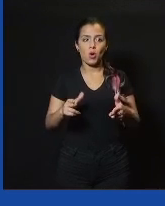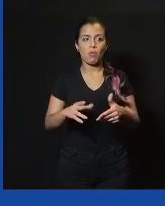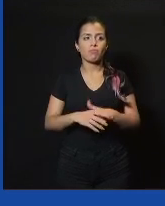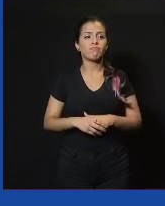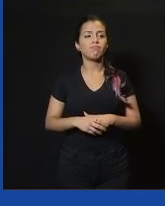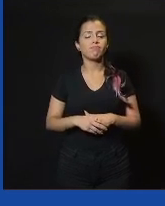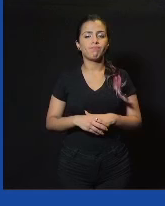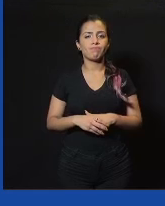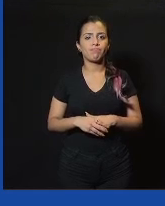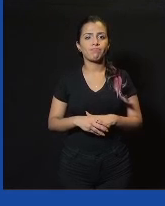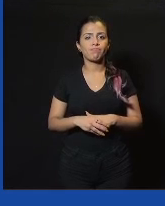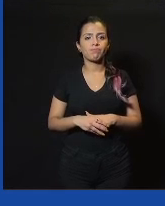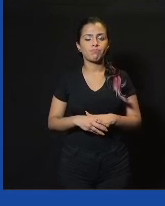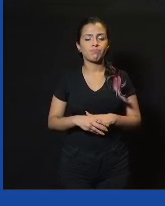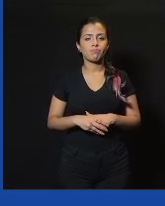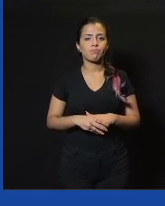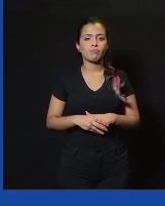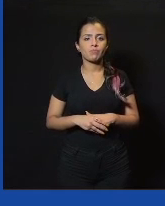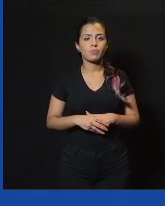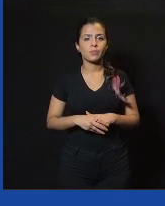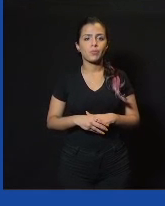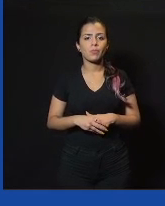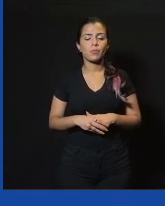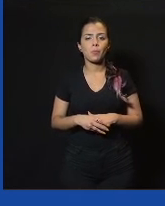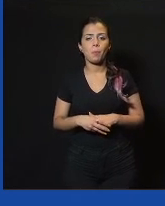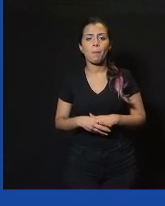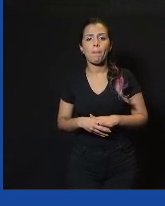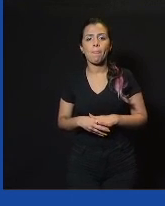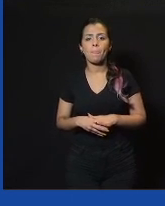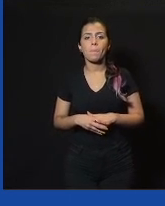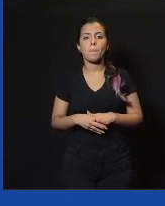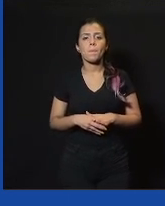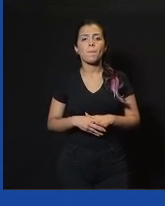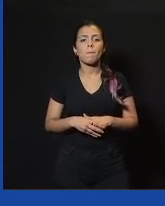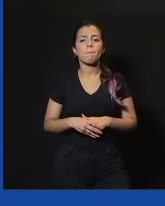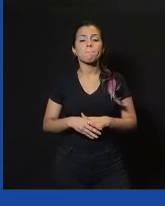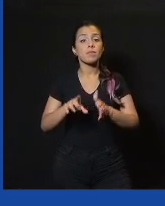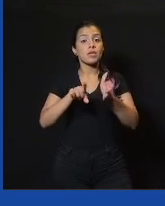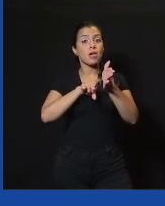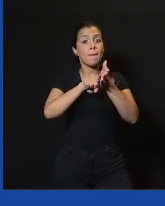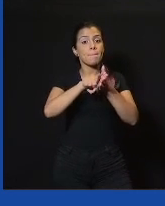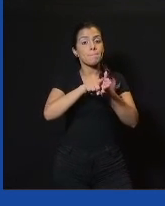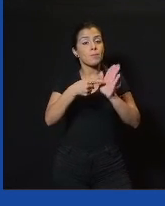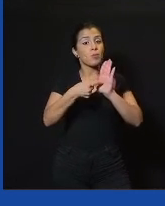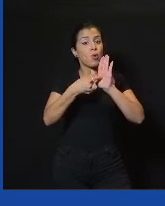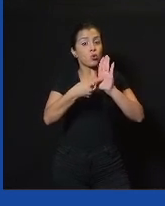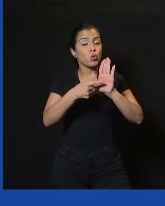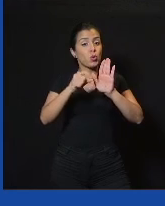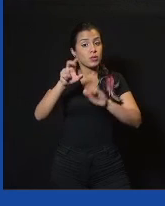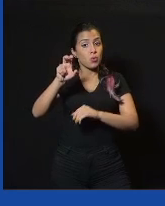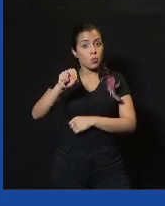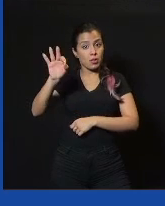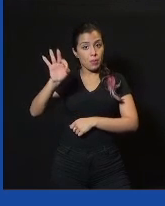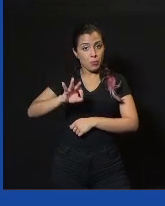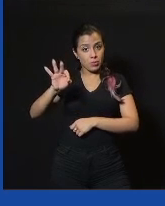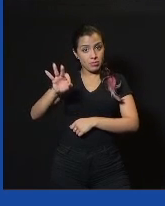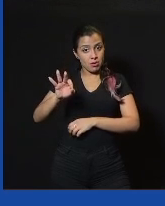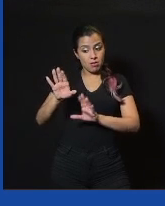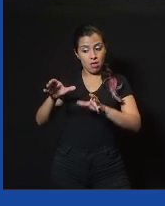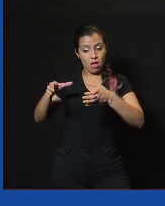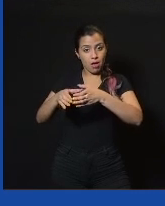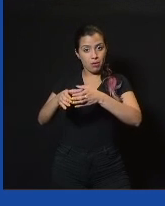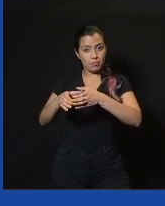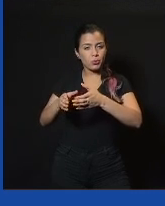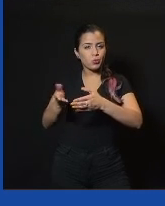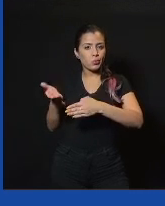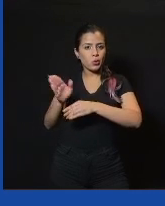As pesquisas mostraram que, ao mesmo tempo que 52% de quem recebeu auxílio emergencial doou parte